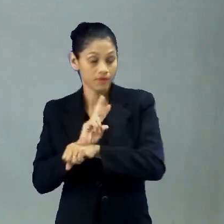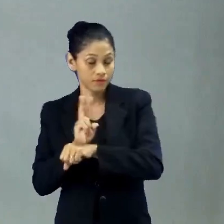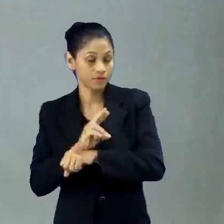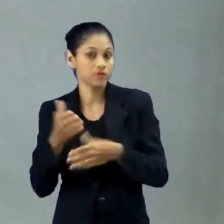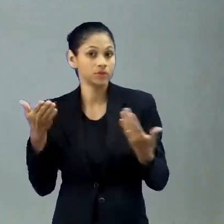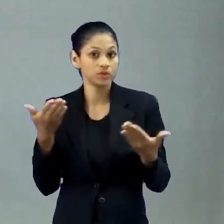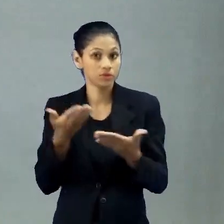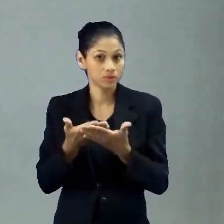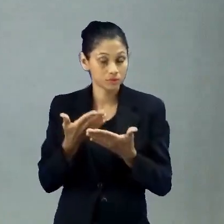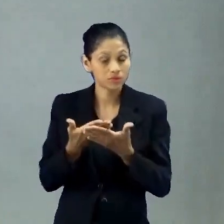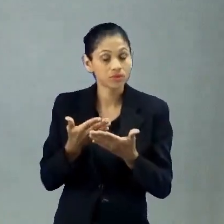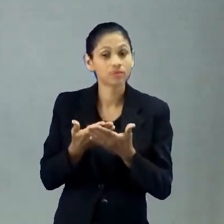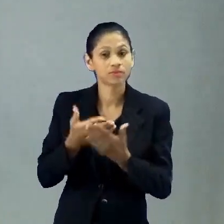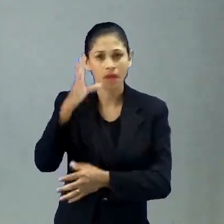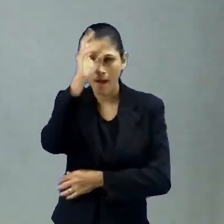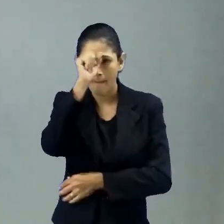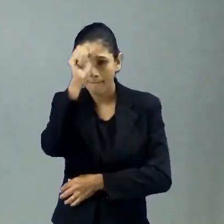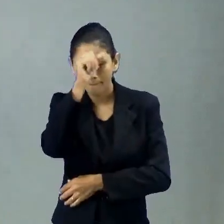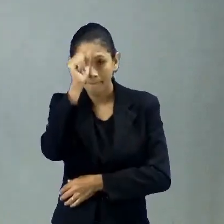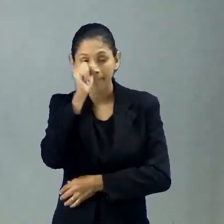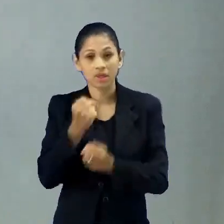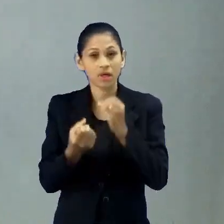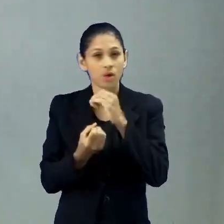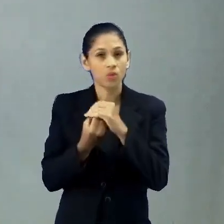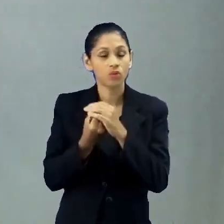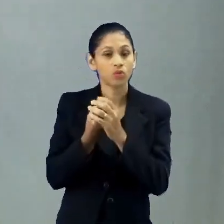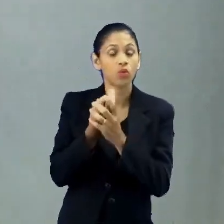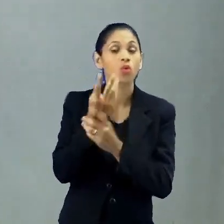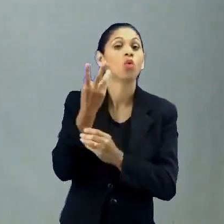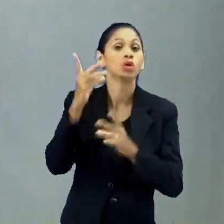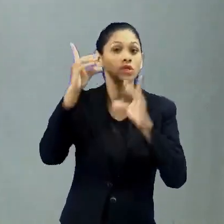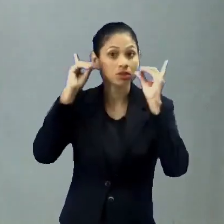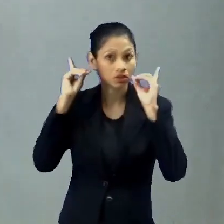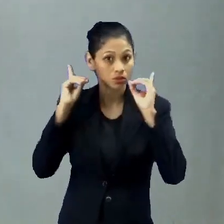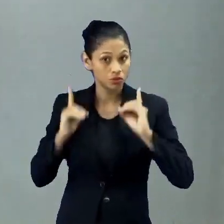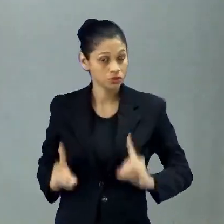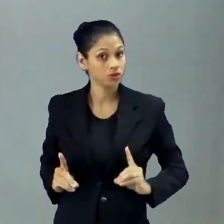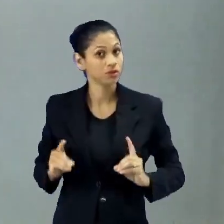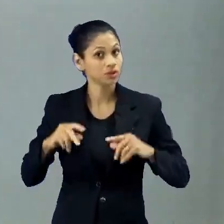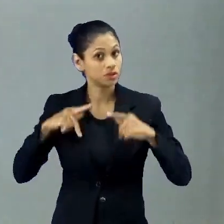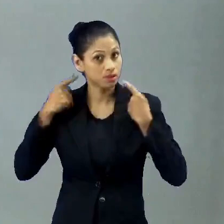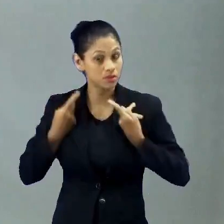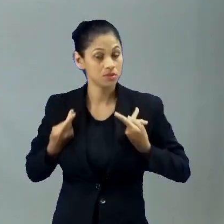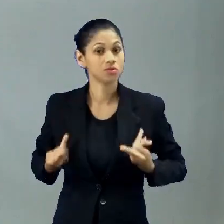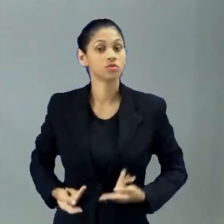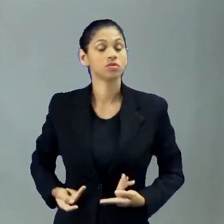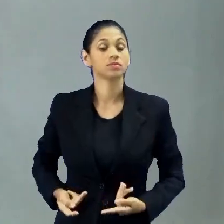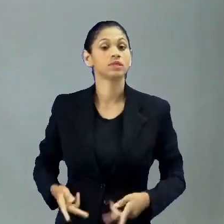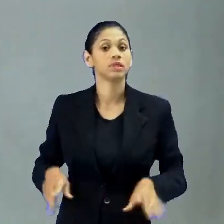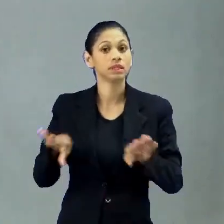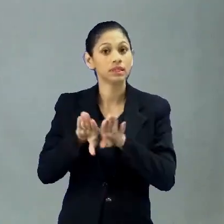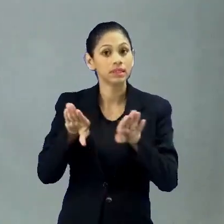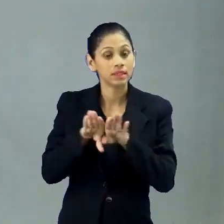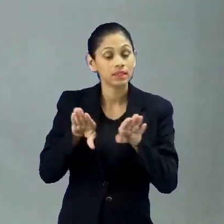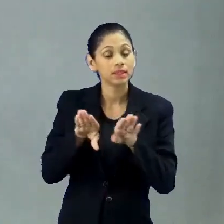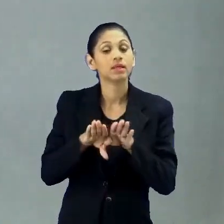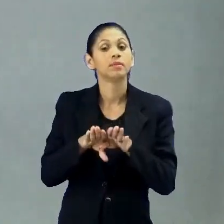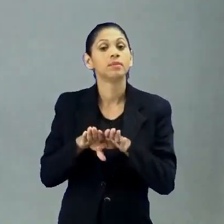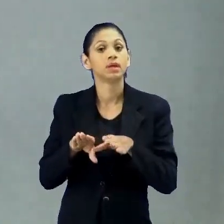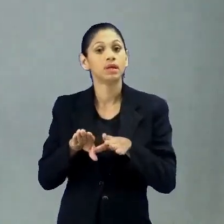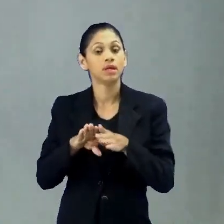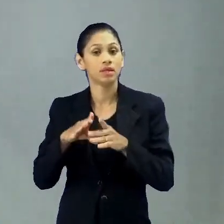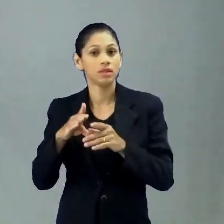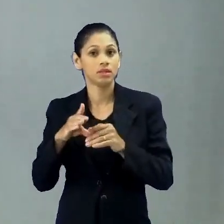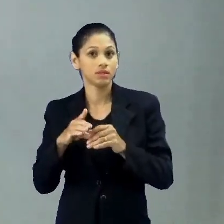iremos aprender a respeito da origem dos direitos humanos e também da Declaração Universal